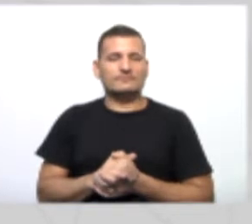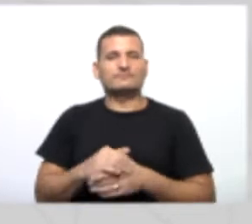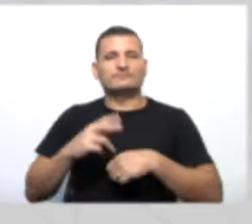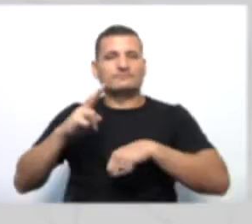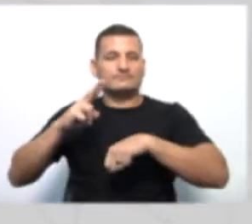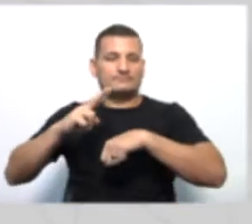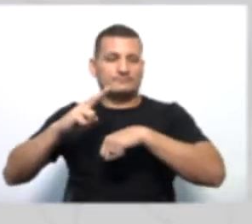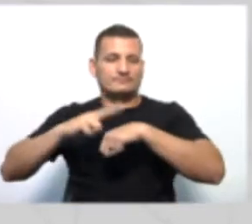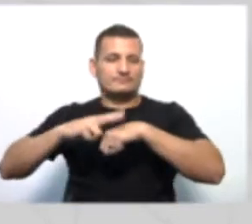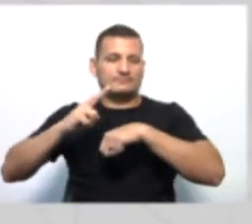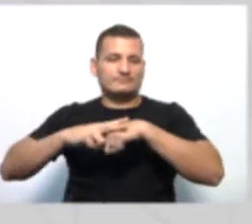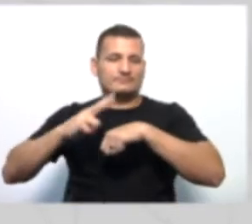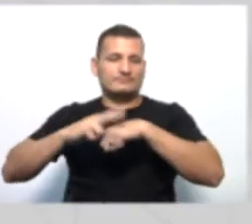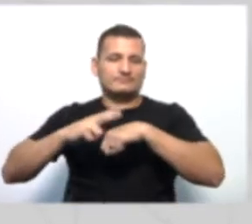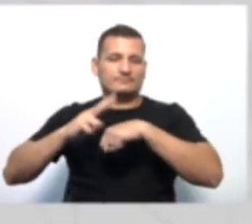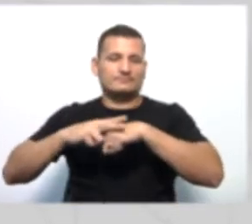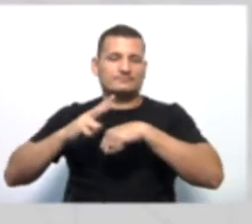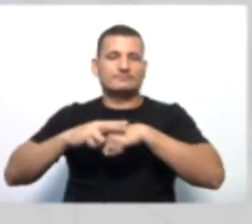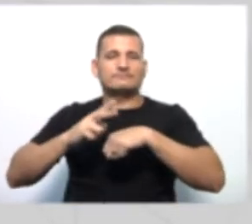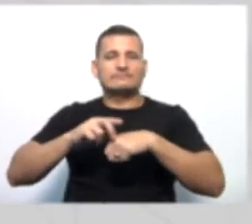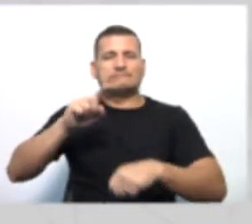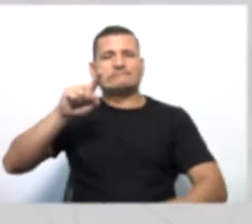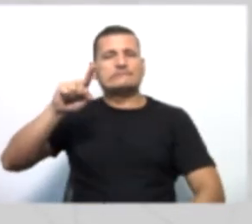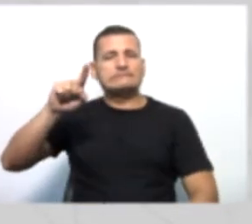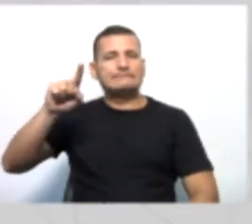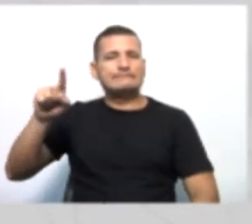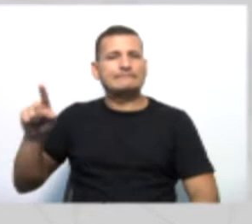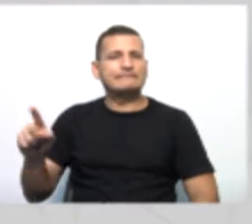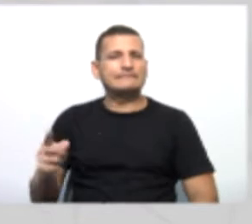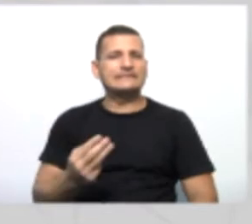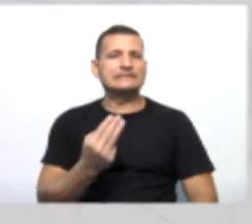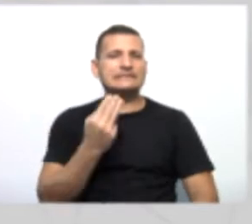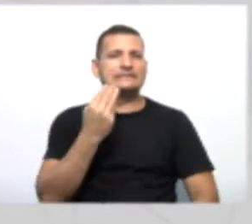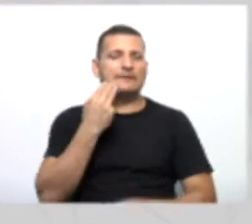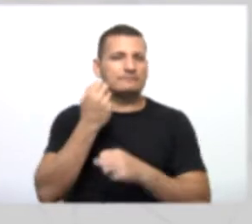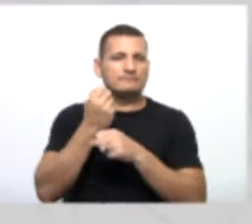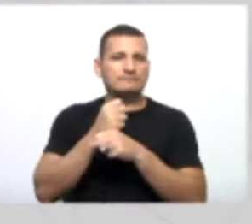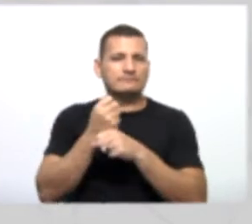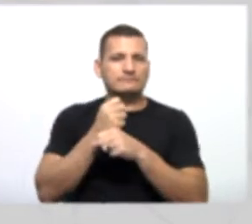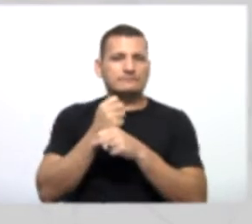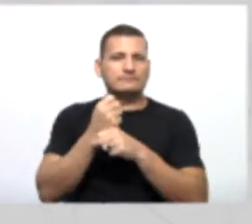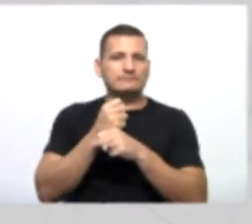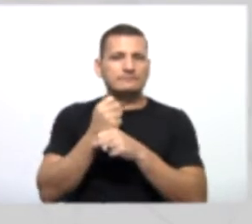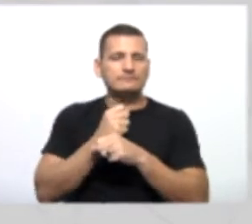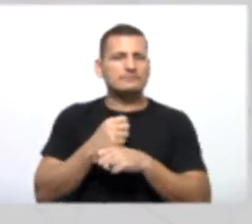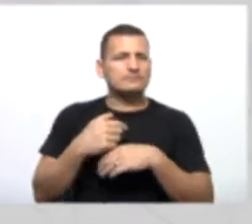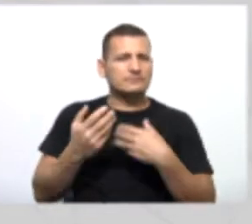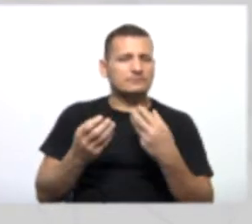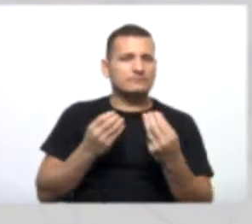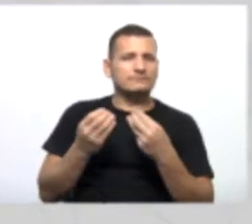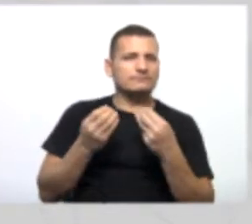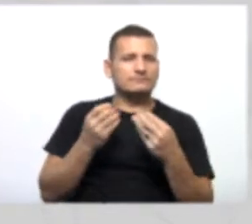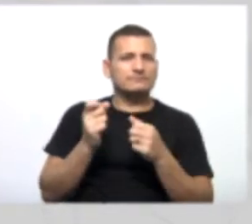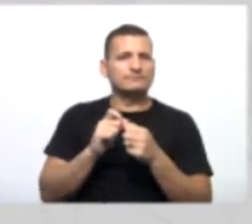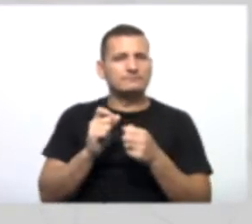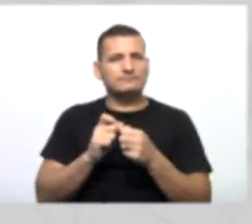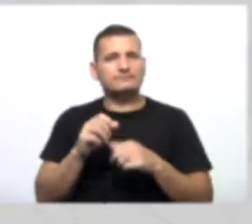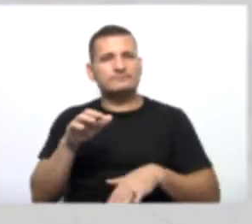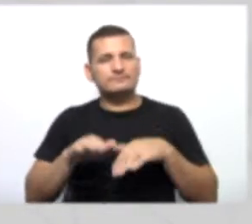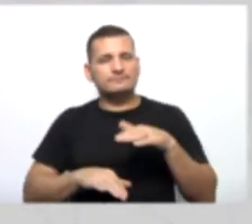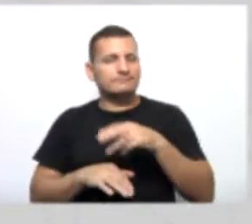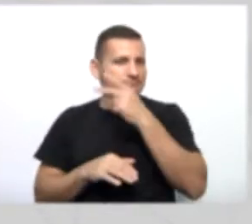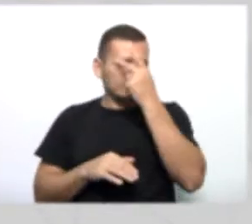que o vidro, então, 1 milhão de anos para se acabar. Poxa, professor, como é que a gente faz com tudo isso? Daqui a pouco eu vou estar pisando em um monte de